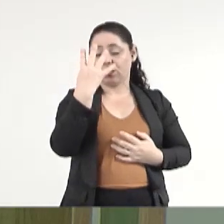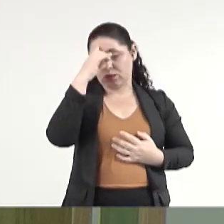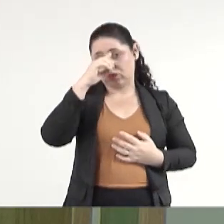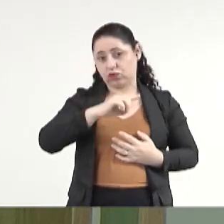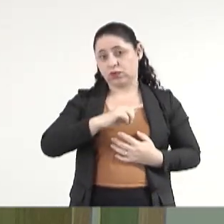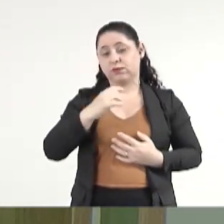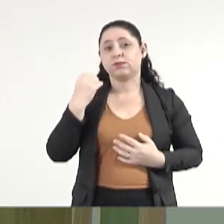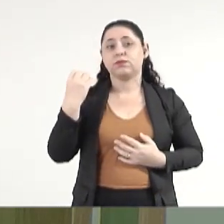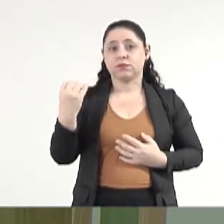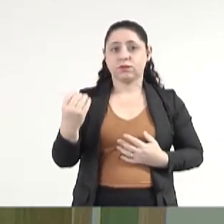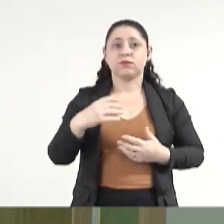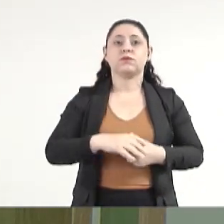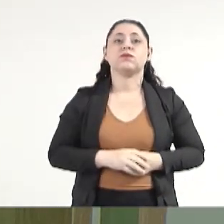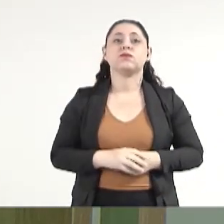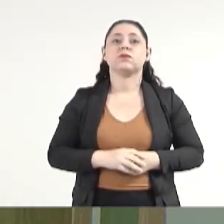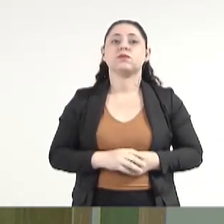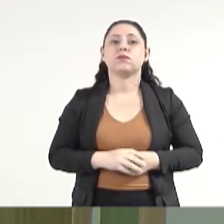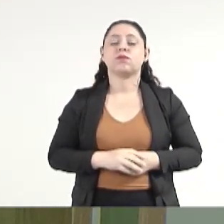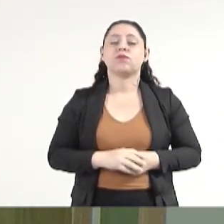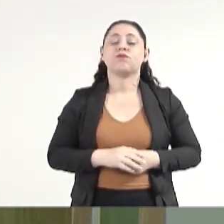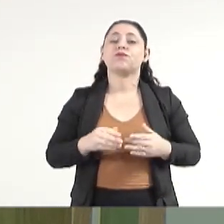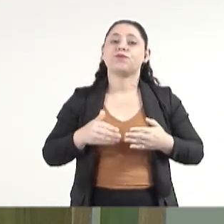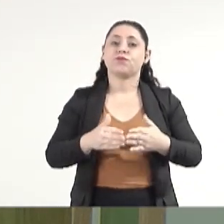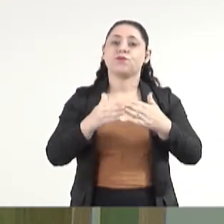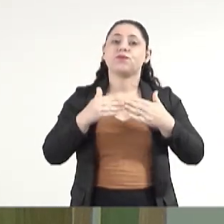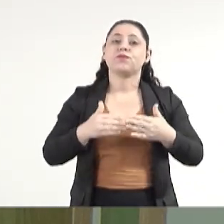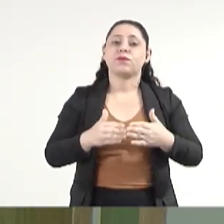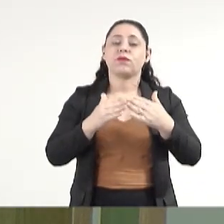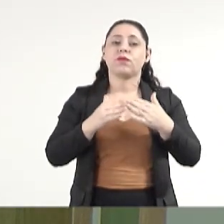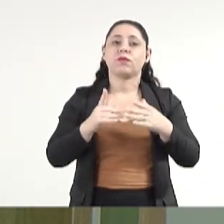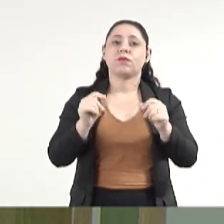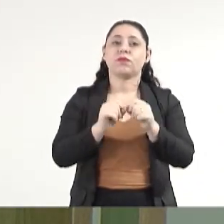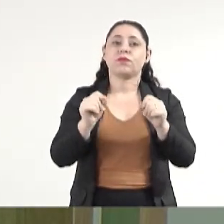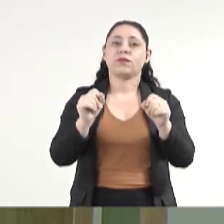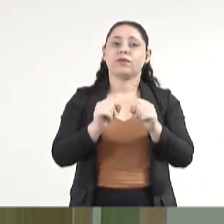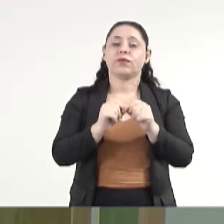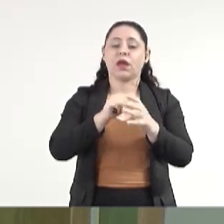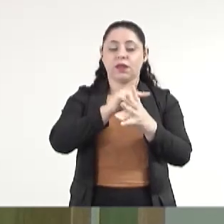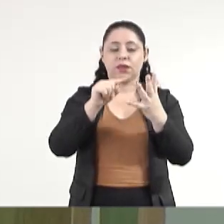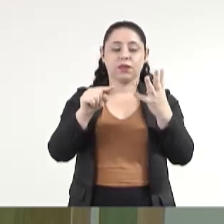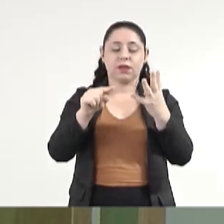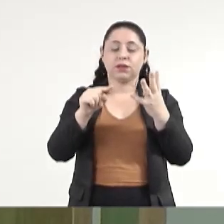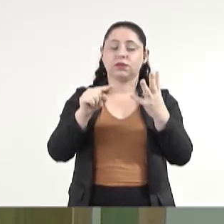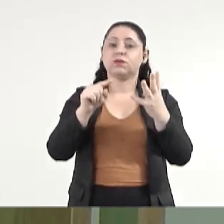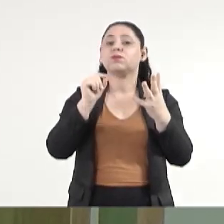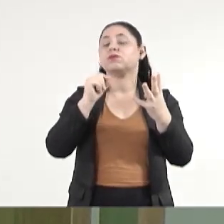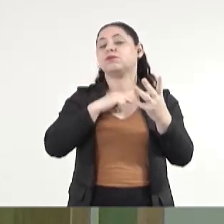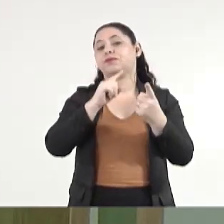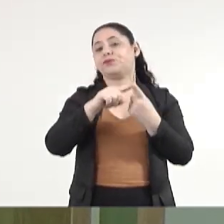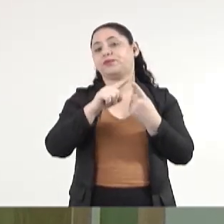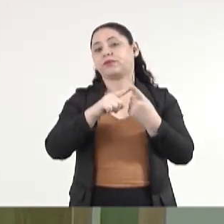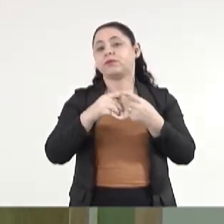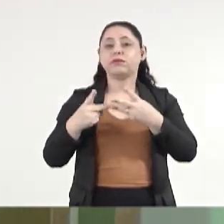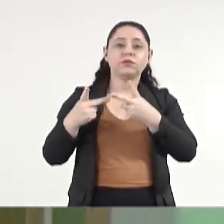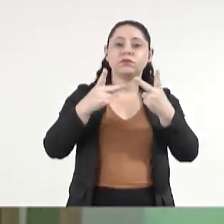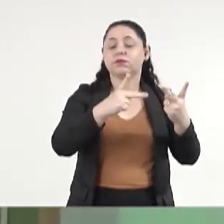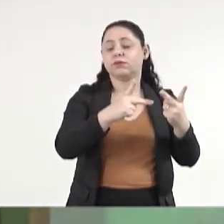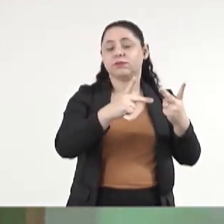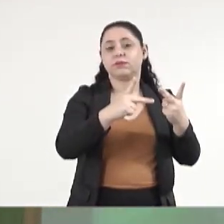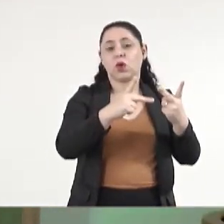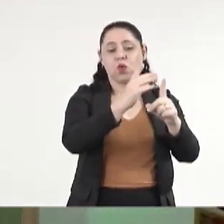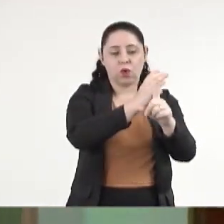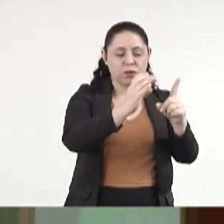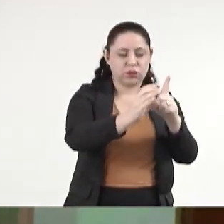4 dias em Corumbá. Nesse processo, nós foram 3 atividades. Uma delas foi uma visita às